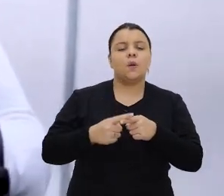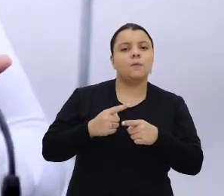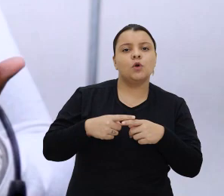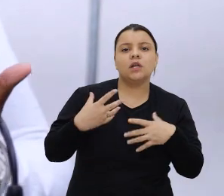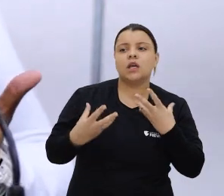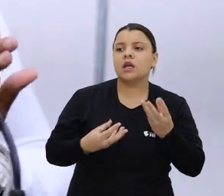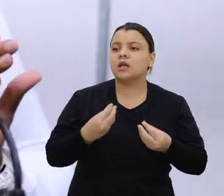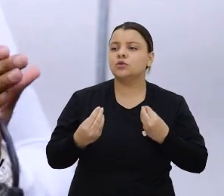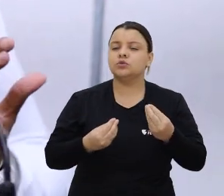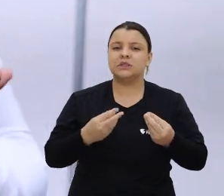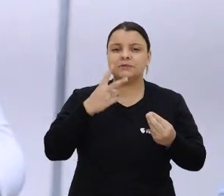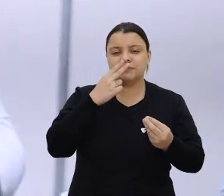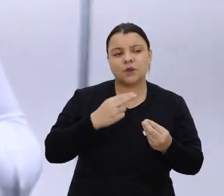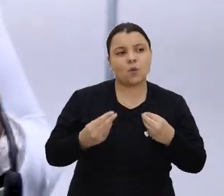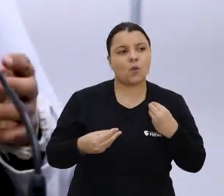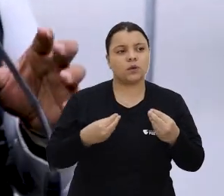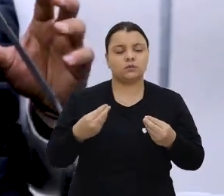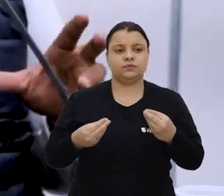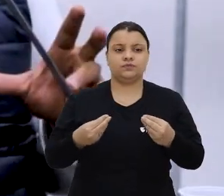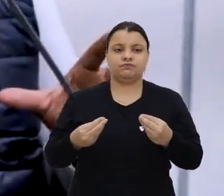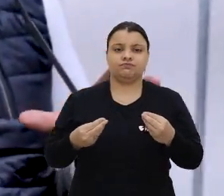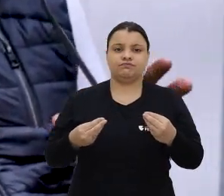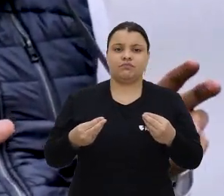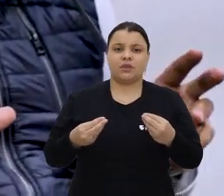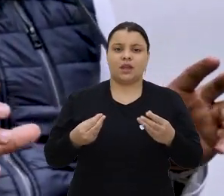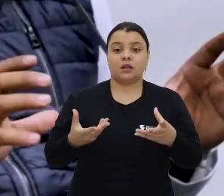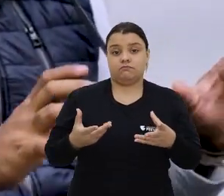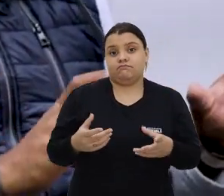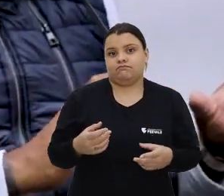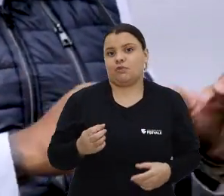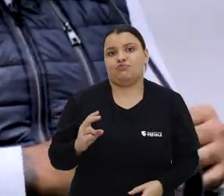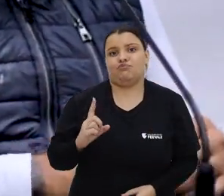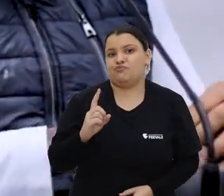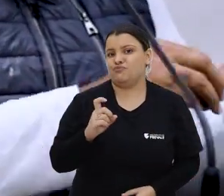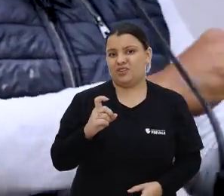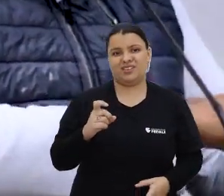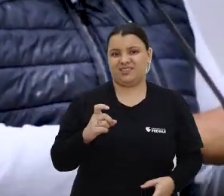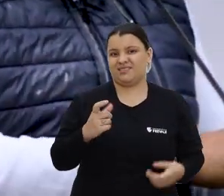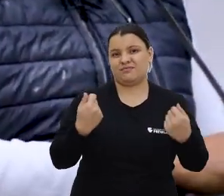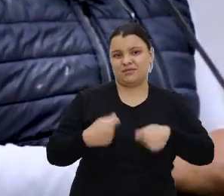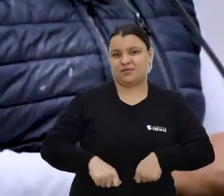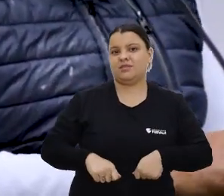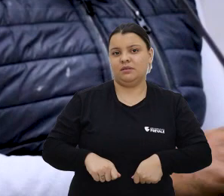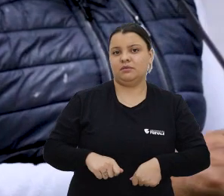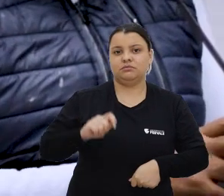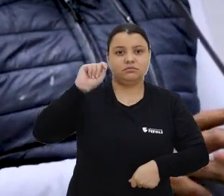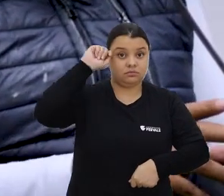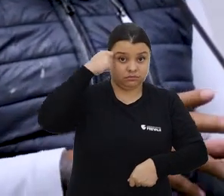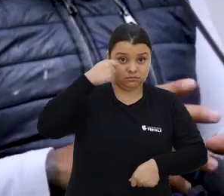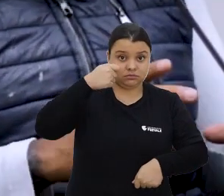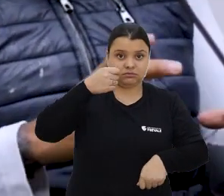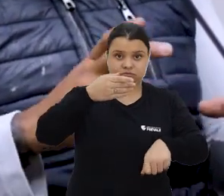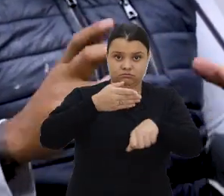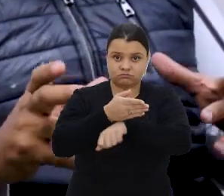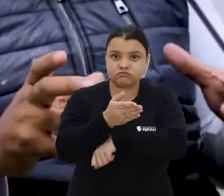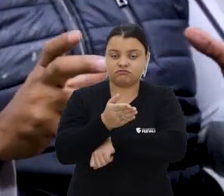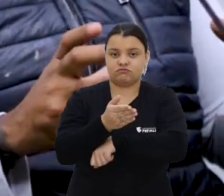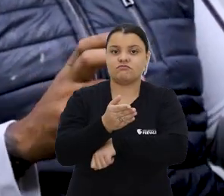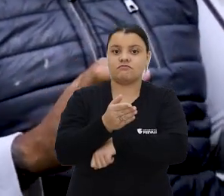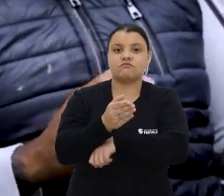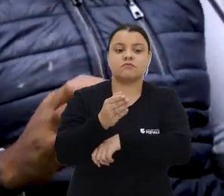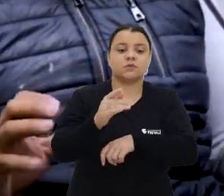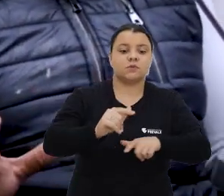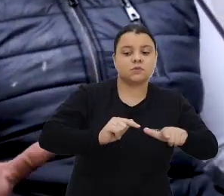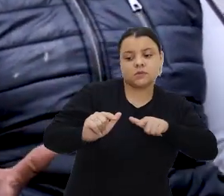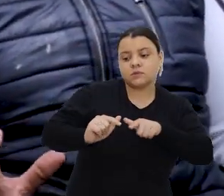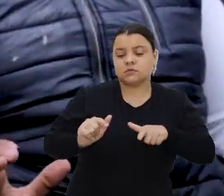porque como sempre foi uma das pouquíssimas possibilidades das pessoas negras se inserirem no mercado de trabalho, é uma maneira